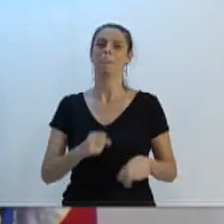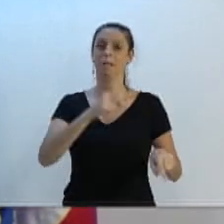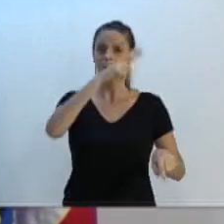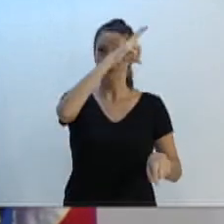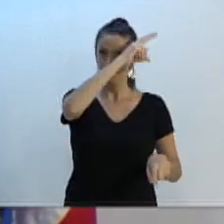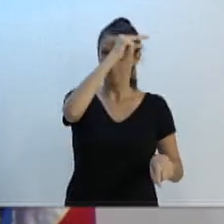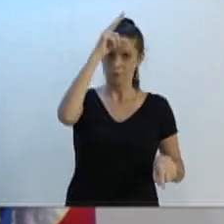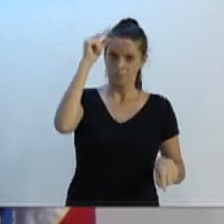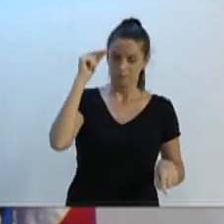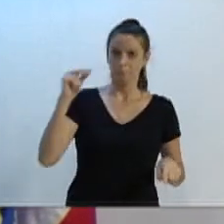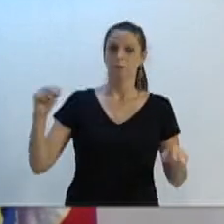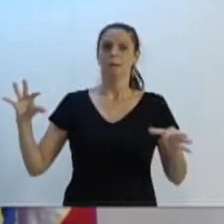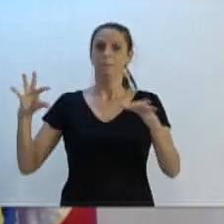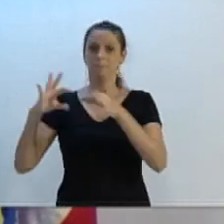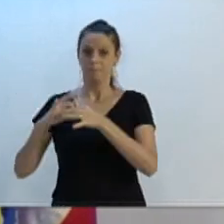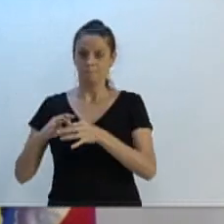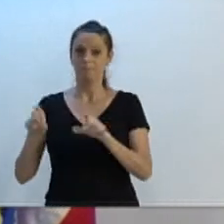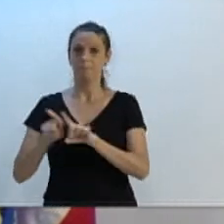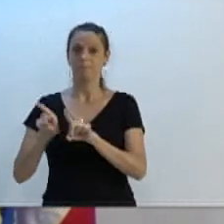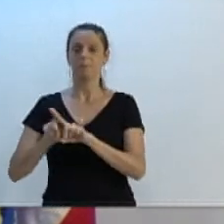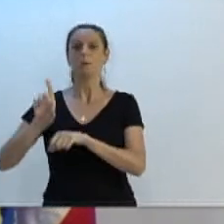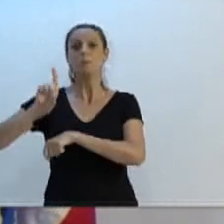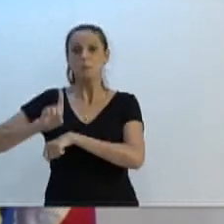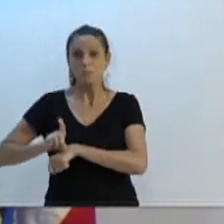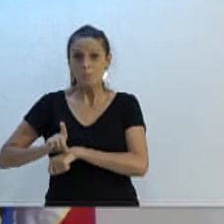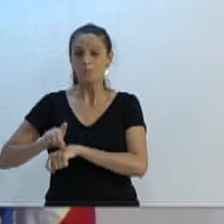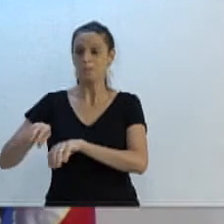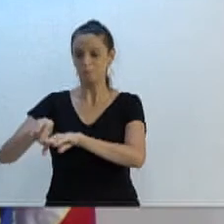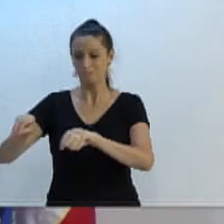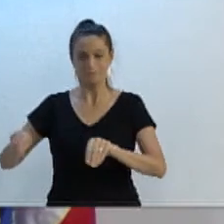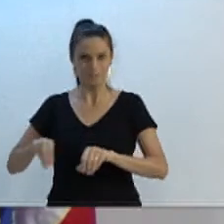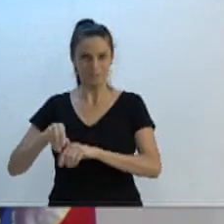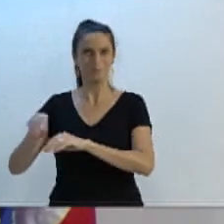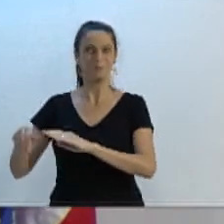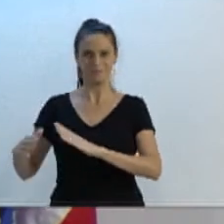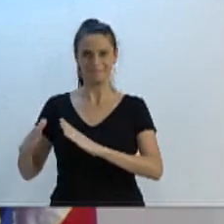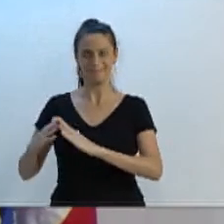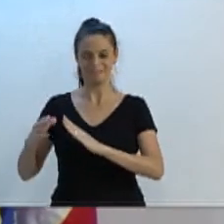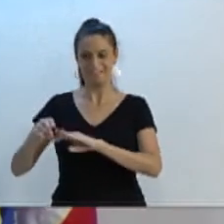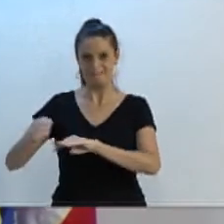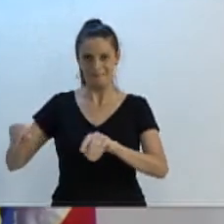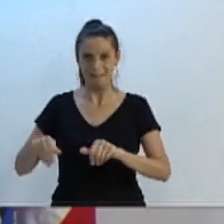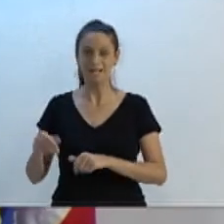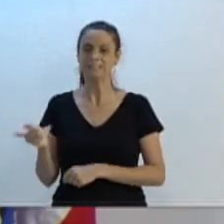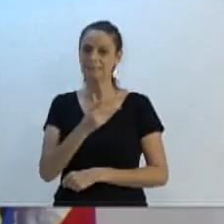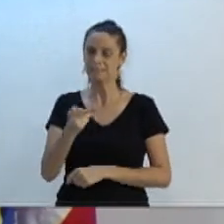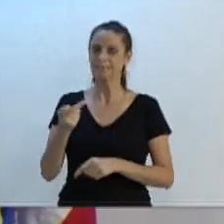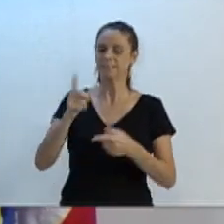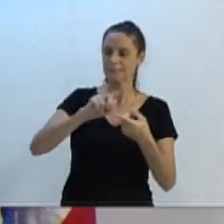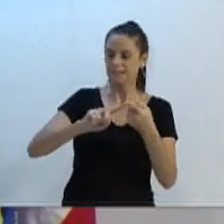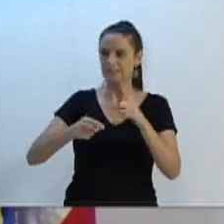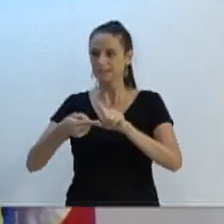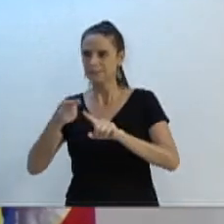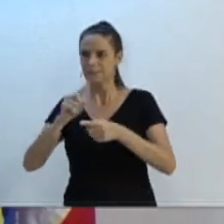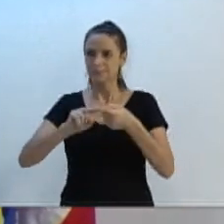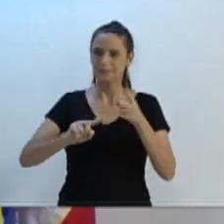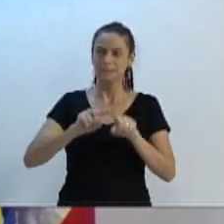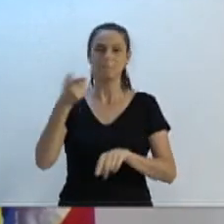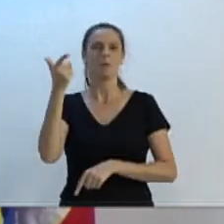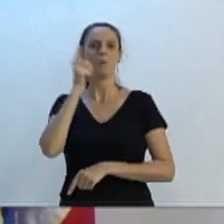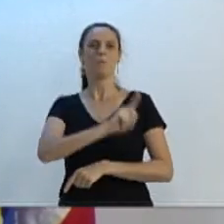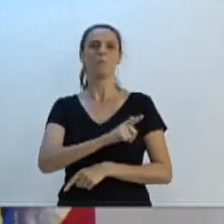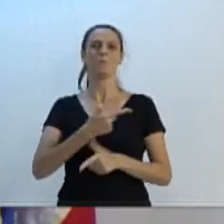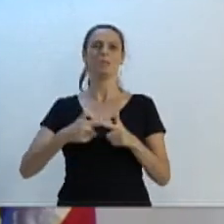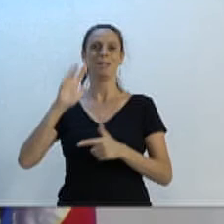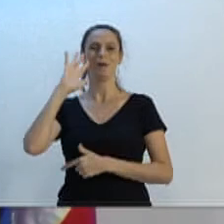público e também o proprietário terreno chegasse a uma conciliação que chegassem a um entendimento possibilitando obviamente